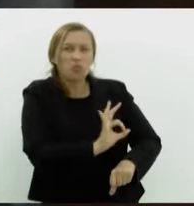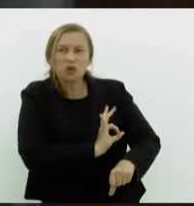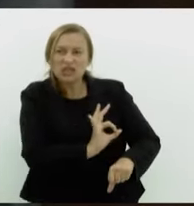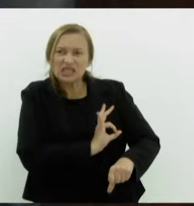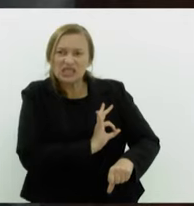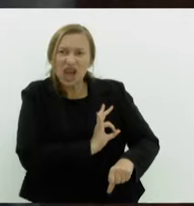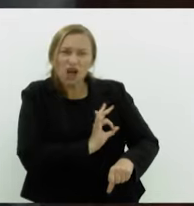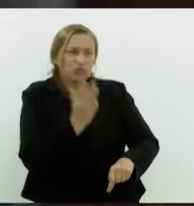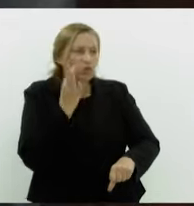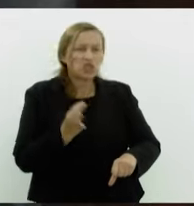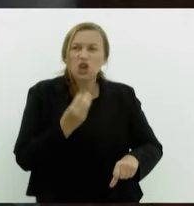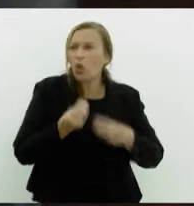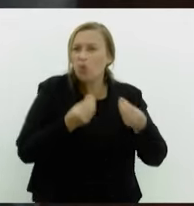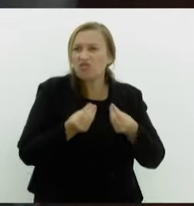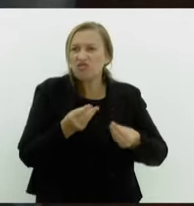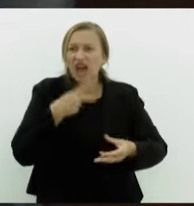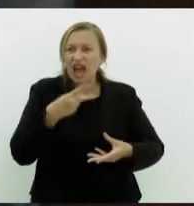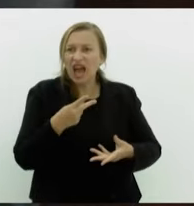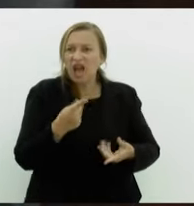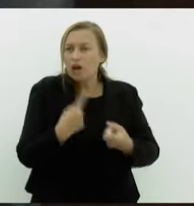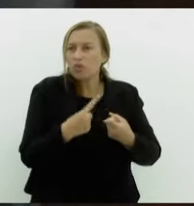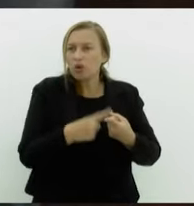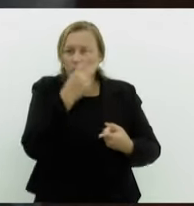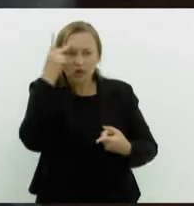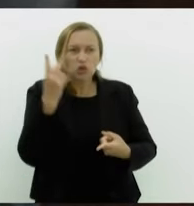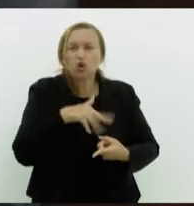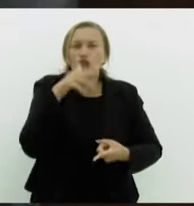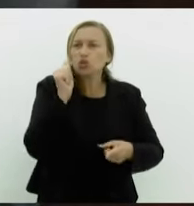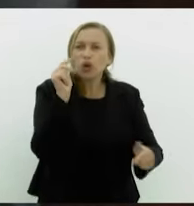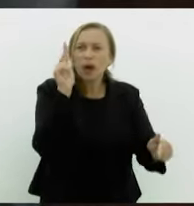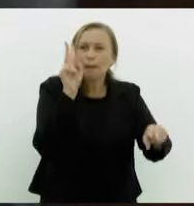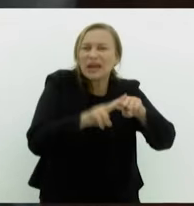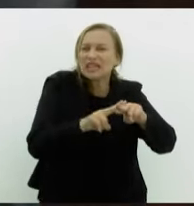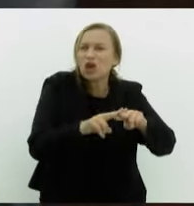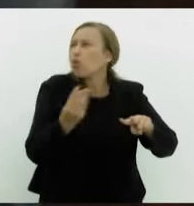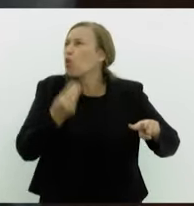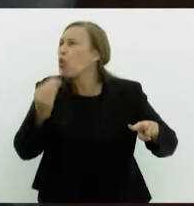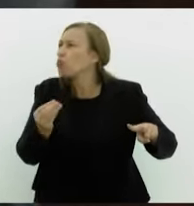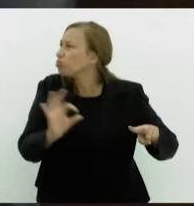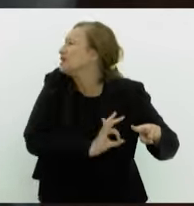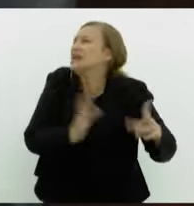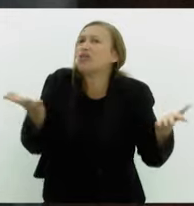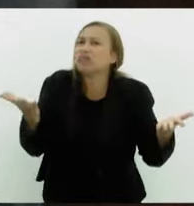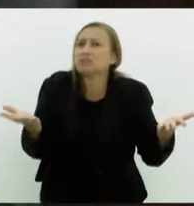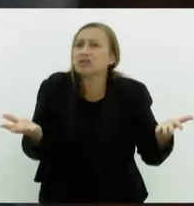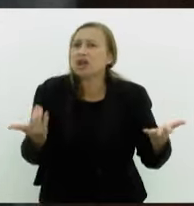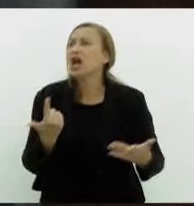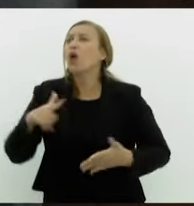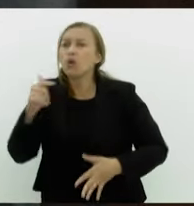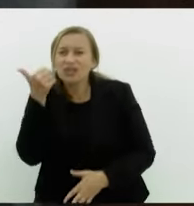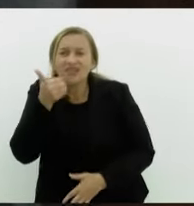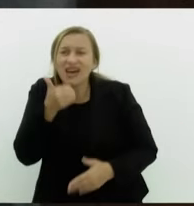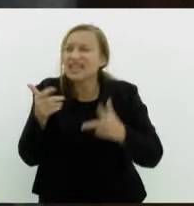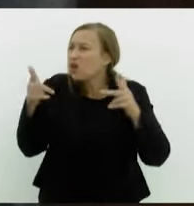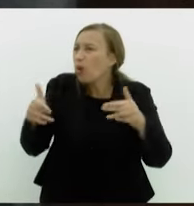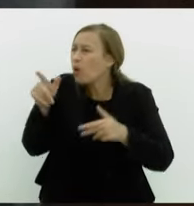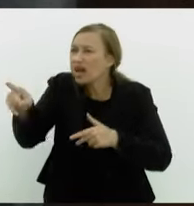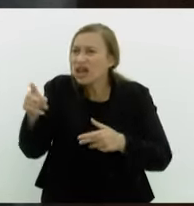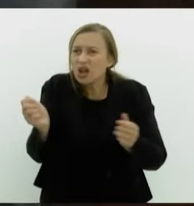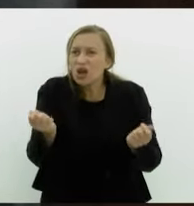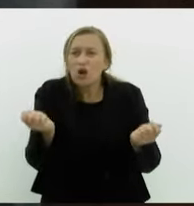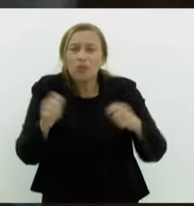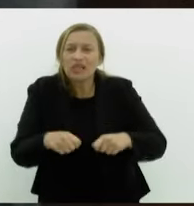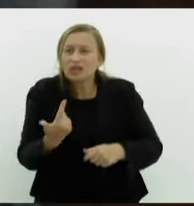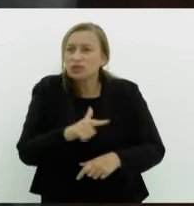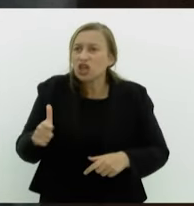que pode chamar dessa forma. Porque um indivíduo que nunca prendeu ninguém é policial como? É outro fanfarrão igual a ele, incompetente. Eu botei o dedo na